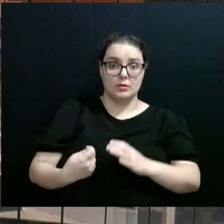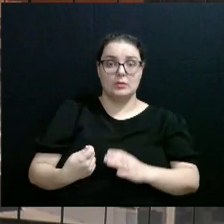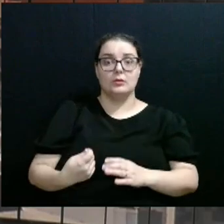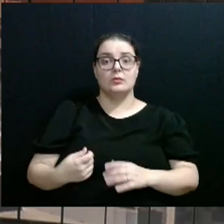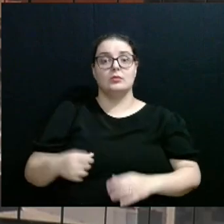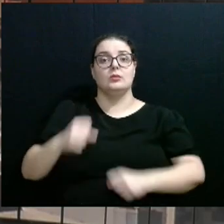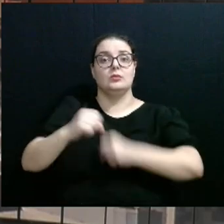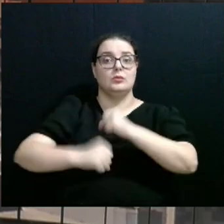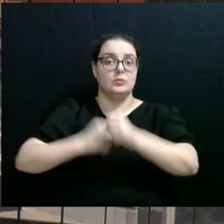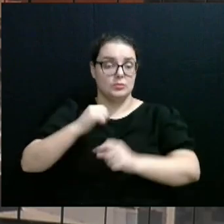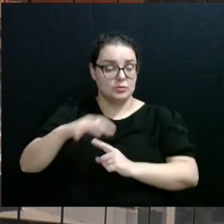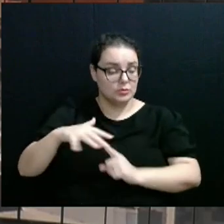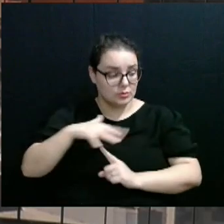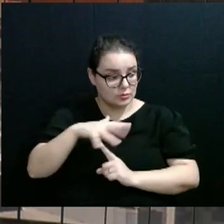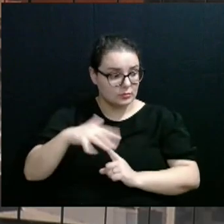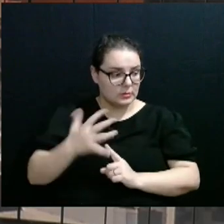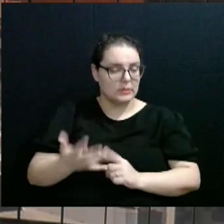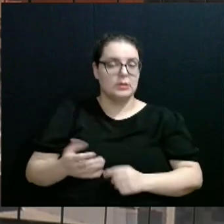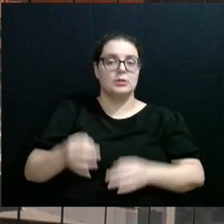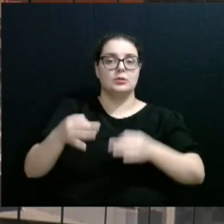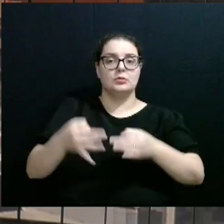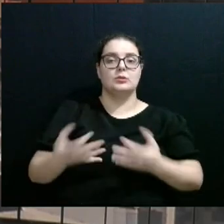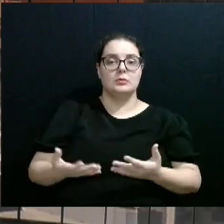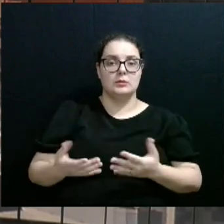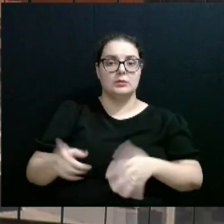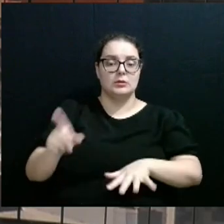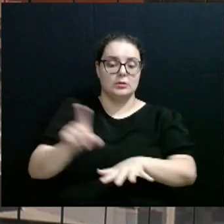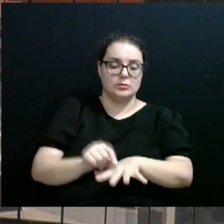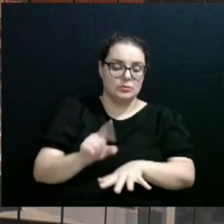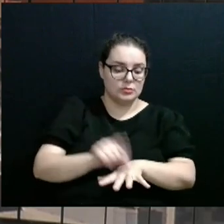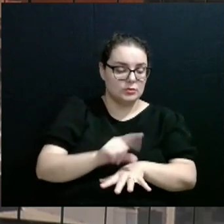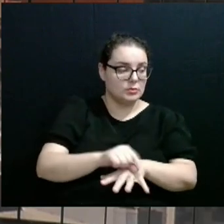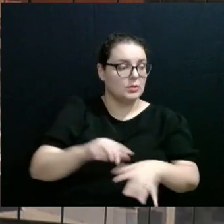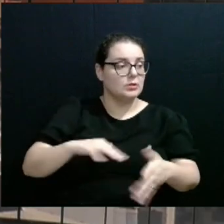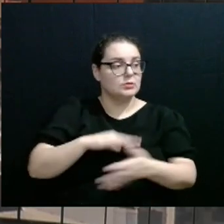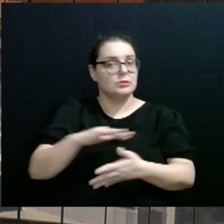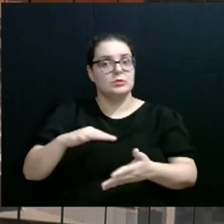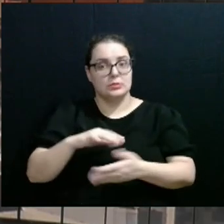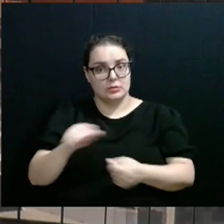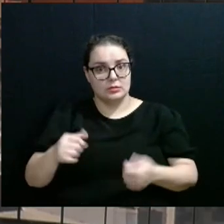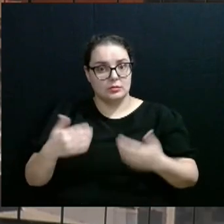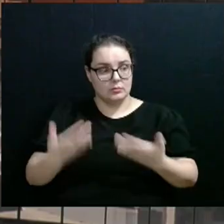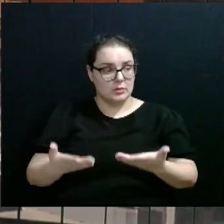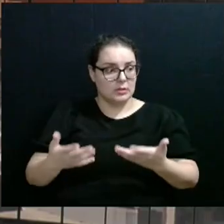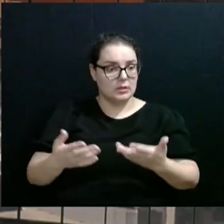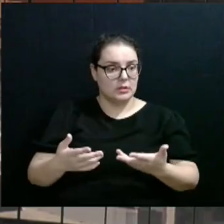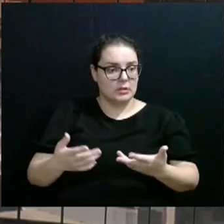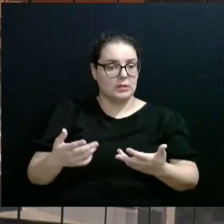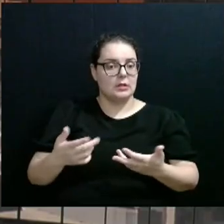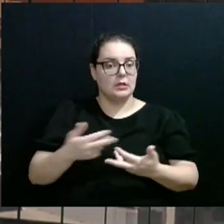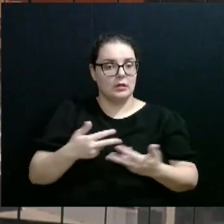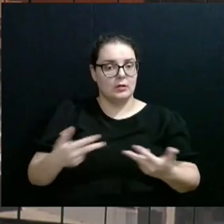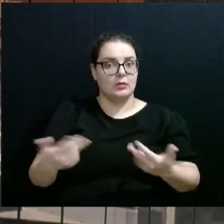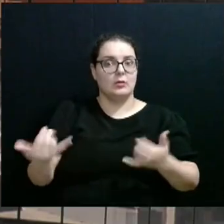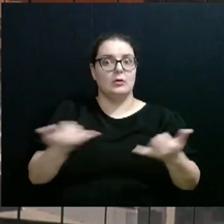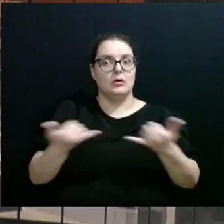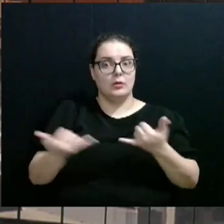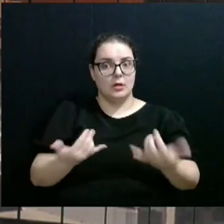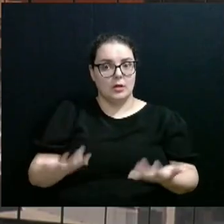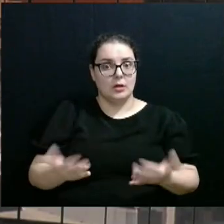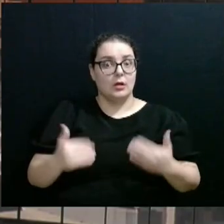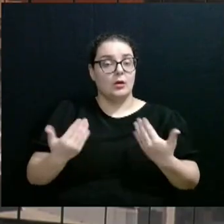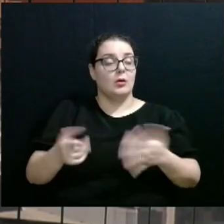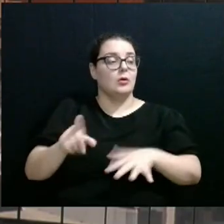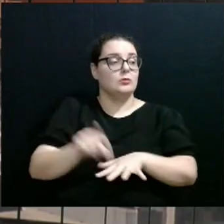que justamente procura alternativas sustentáveis para essa questão. Conte-nos quais são essas